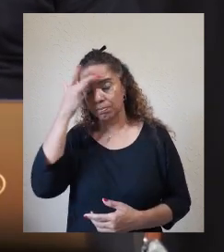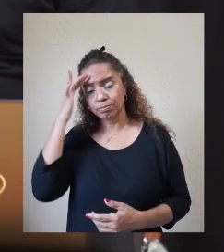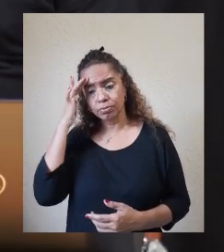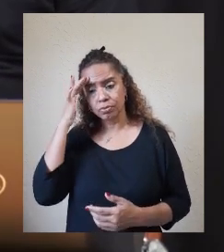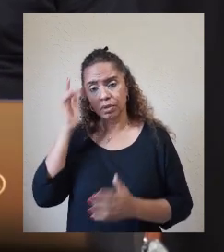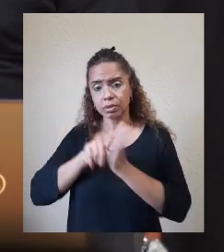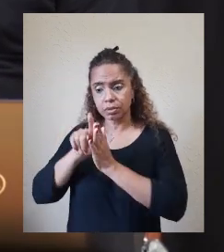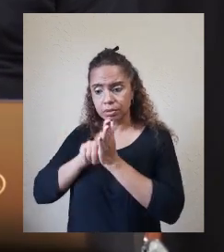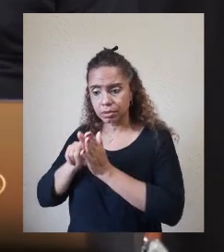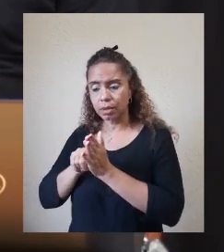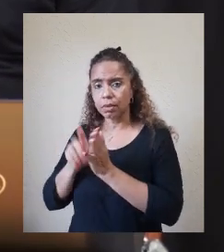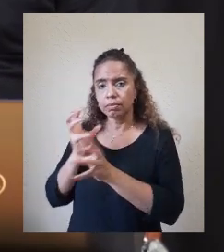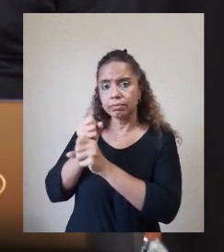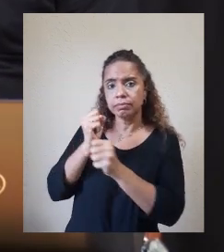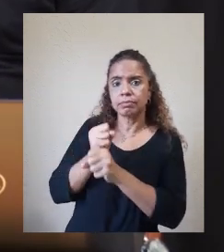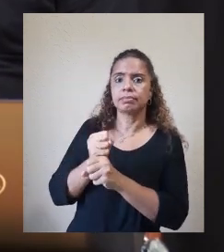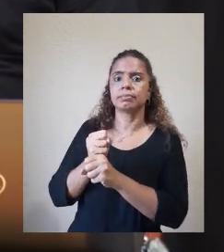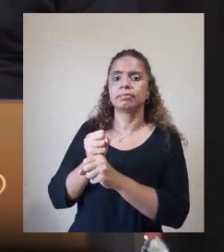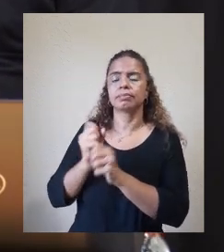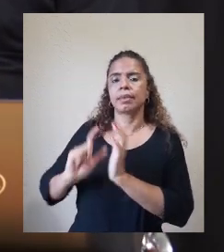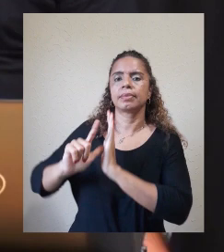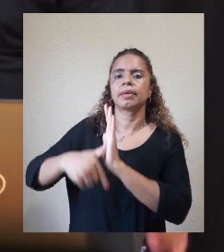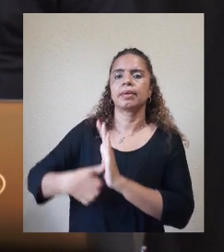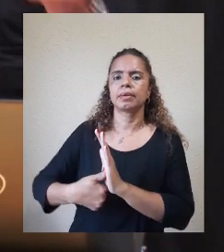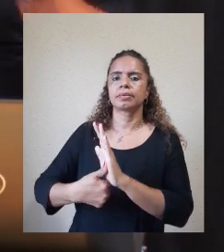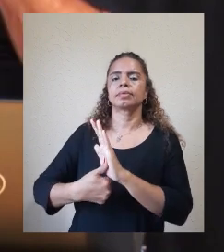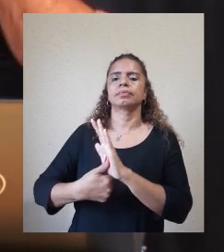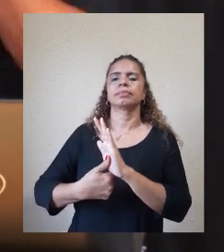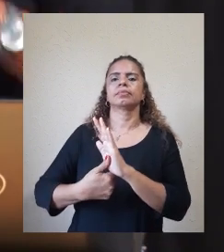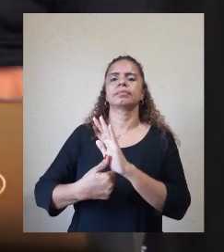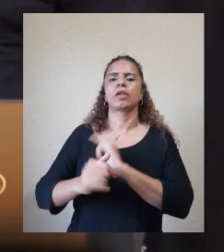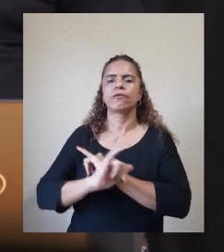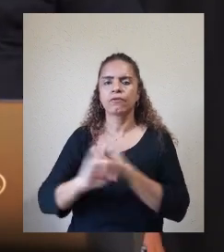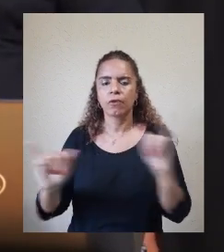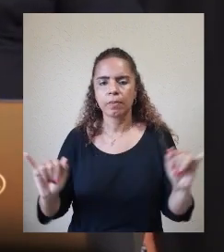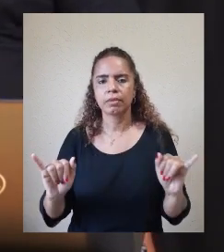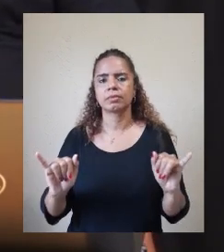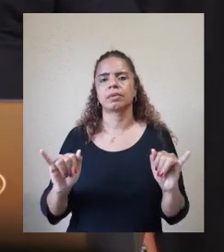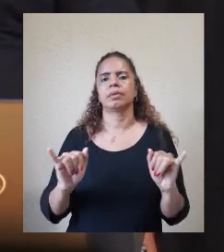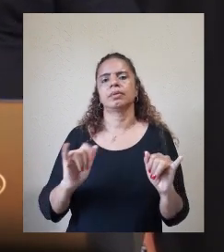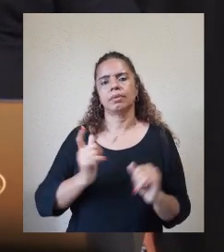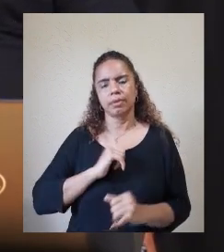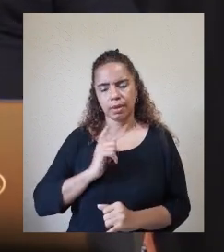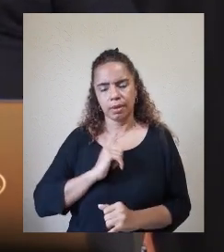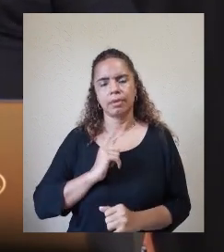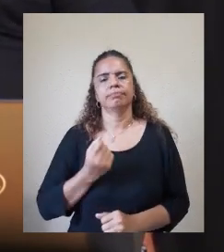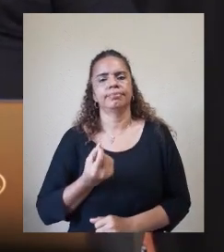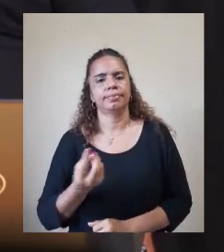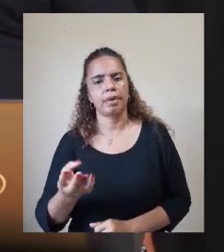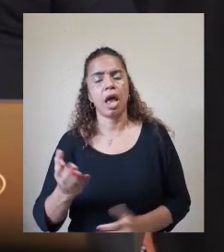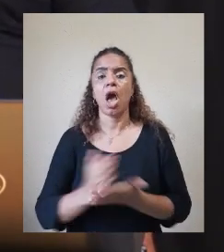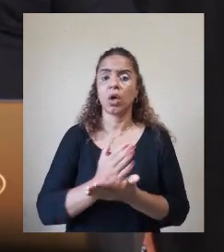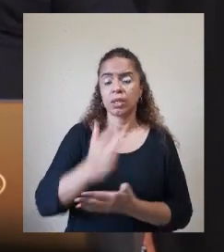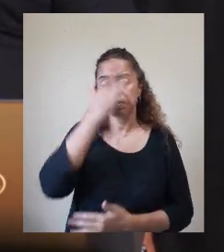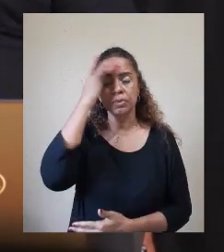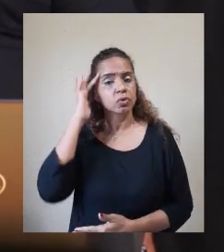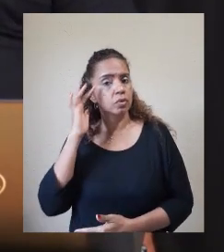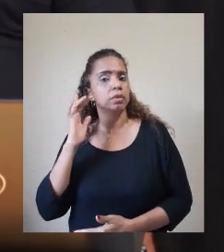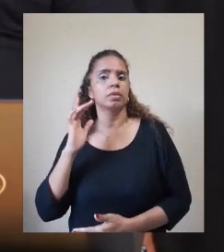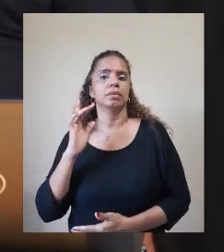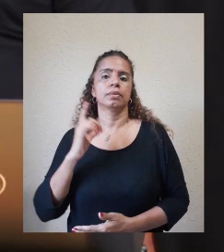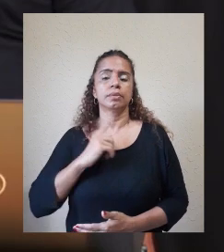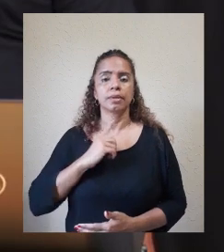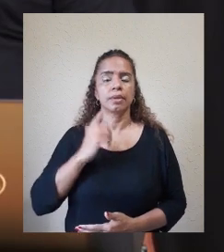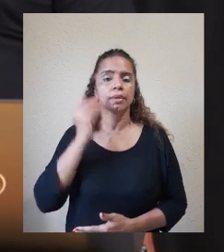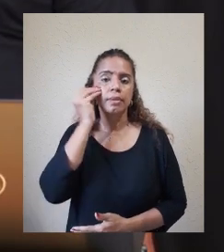do que muito caso realmente. Aí tem muito caso que faz teste no laboratório privado. Nos nossos laboratórios privados, se